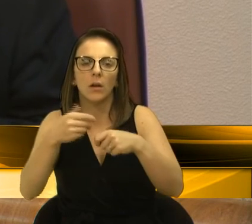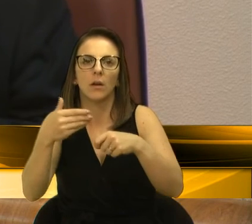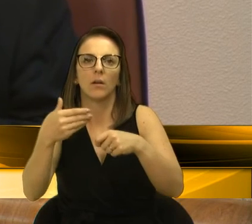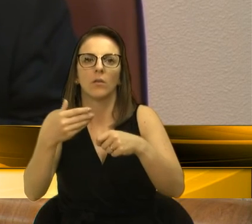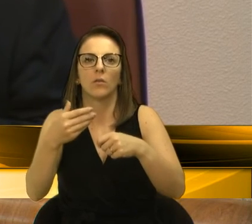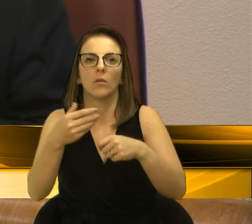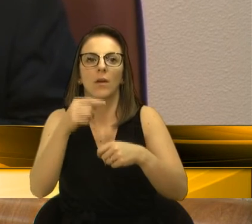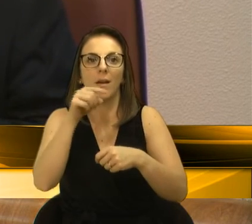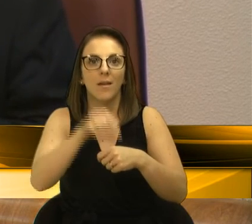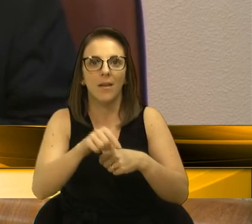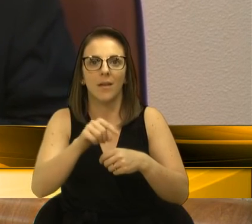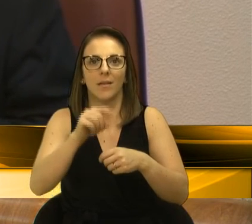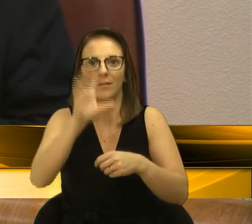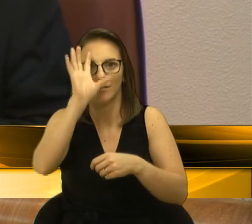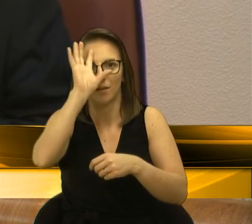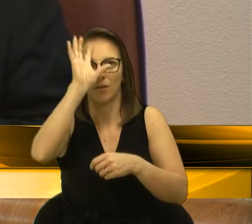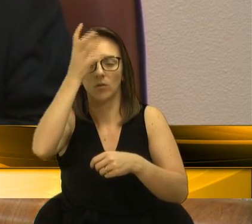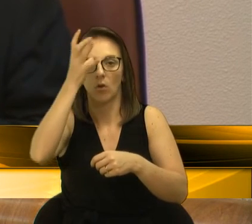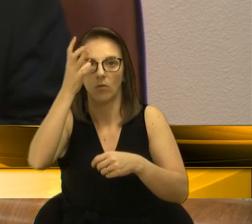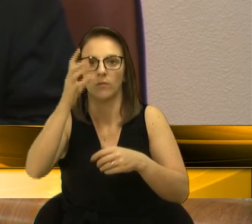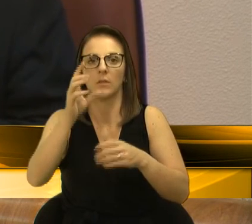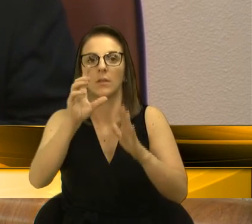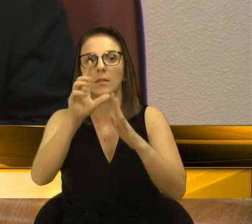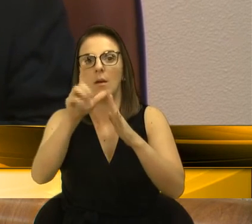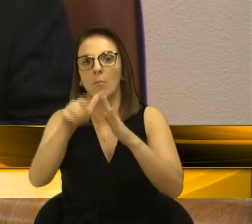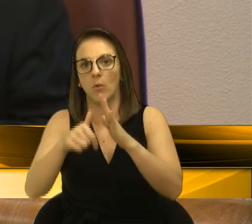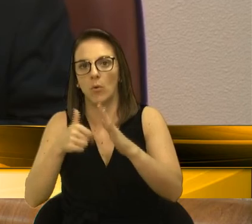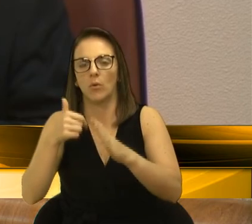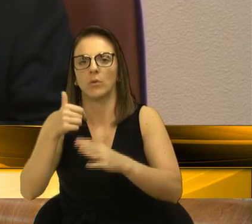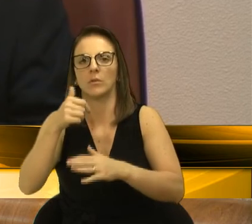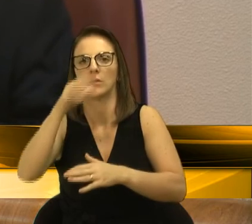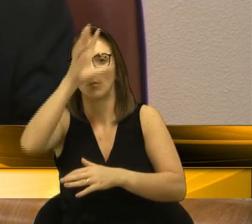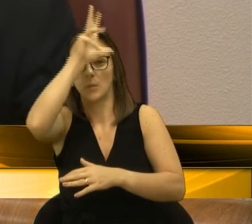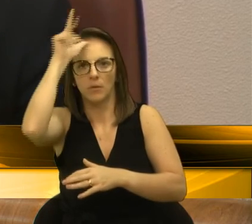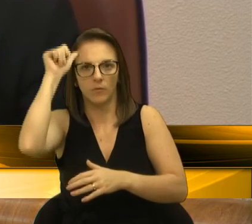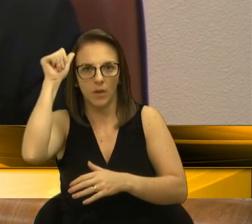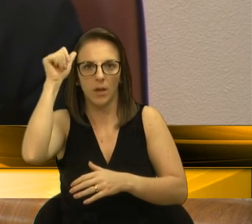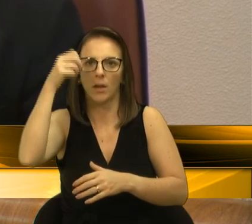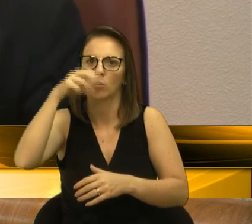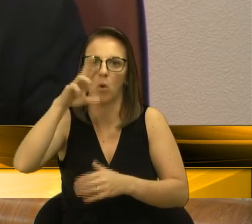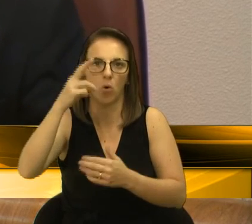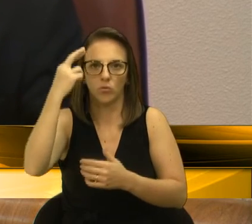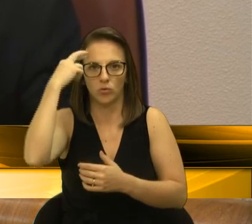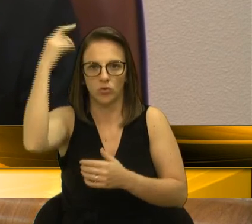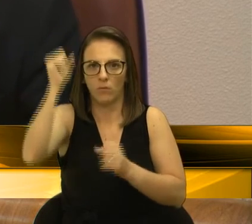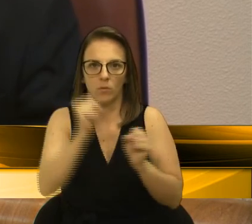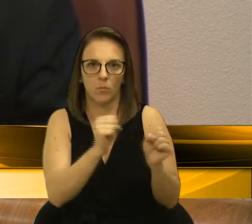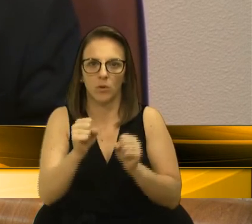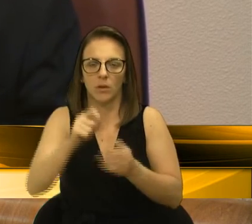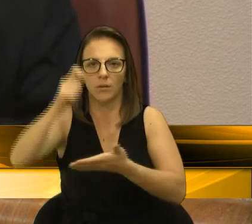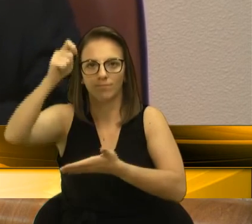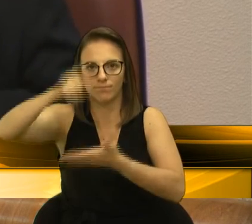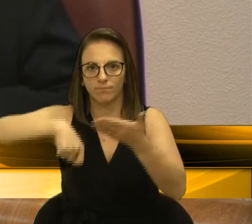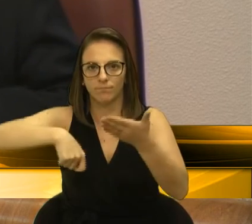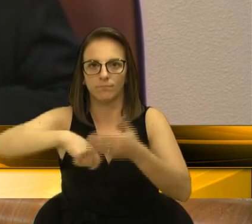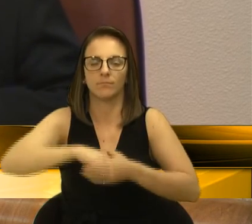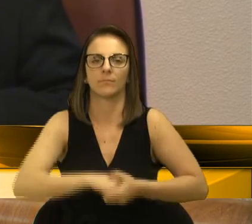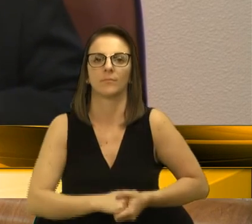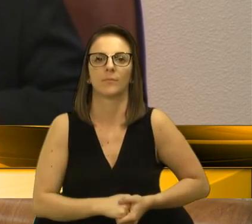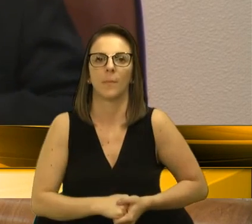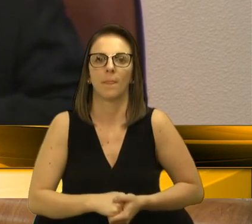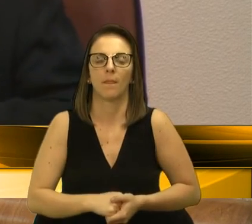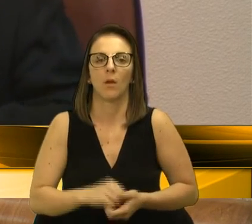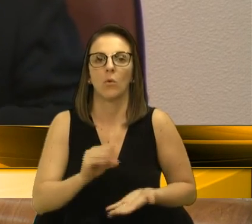serão homologadas pelo chefe do poder legalmente constituído em cada esfera do governo. E o Conselho Nacional de